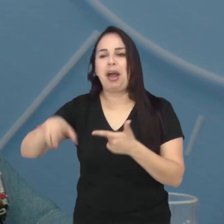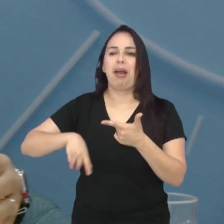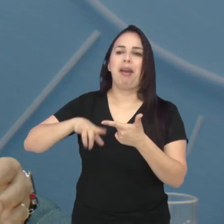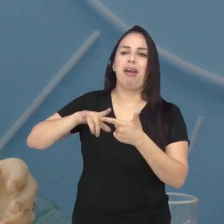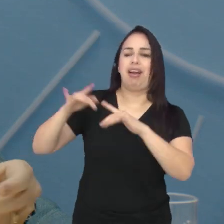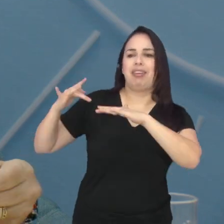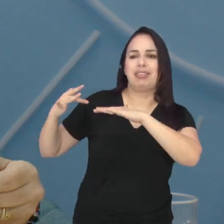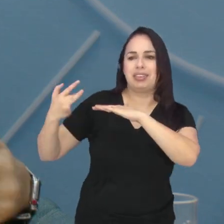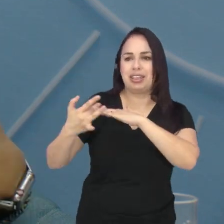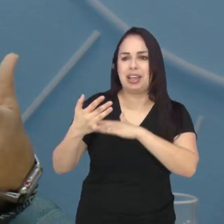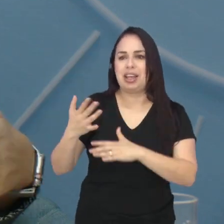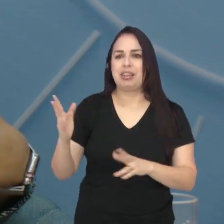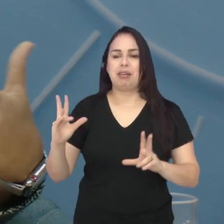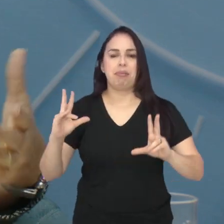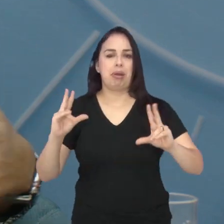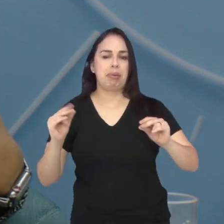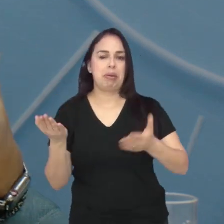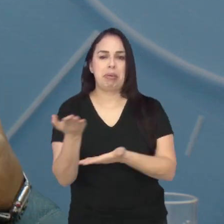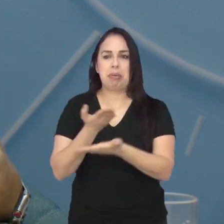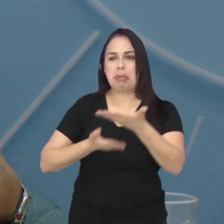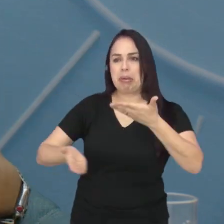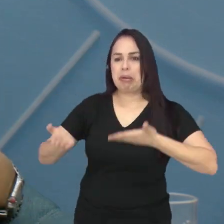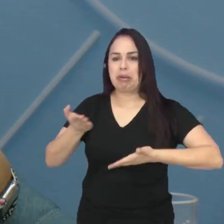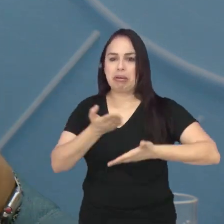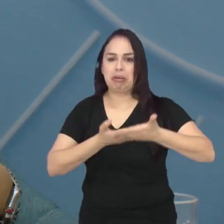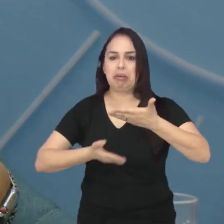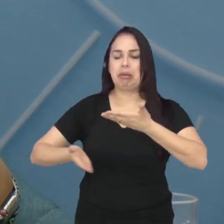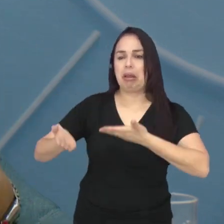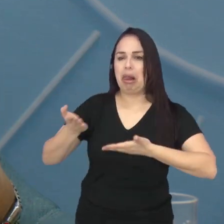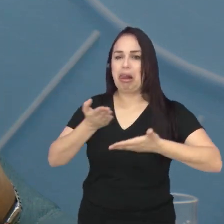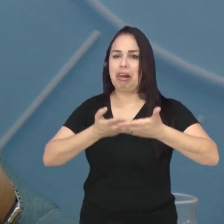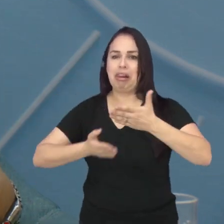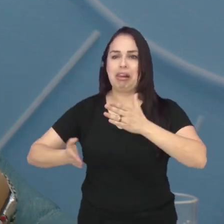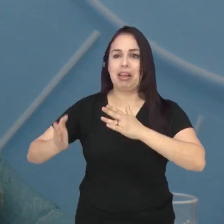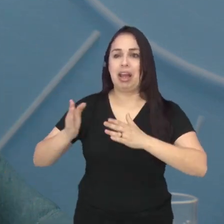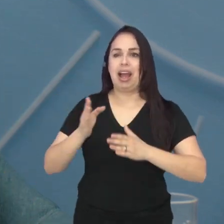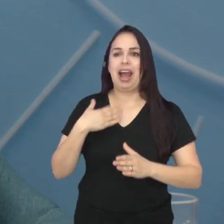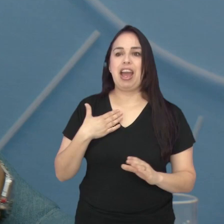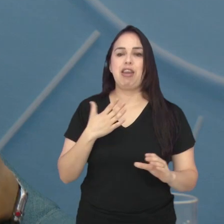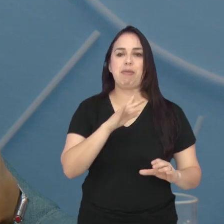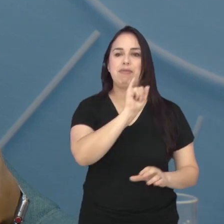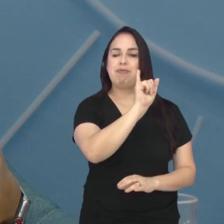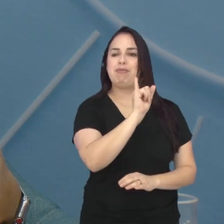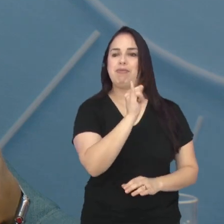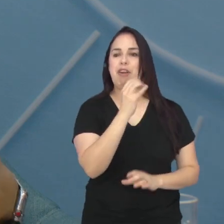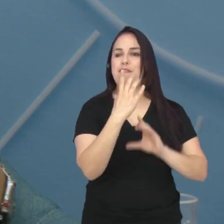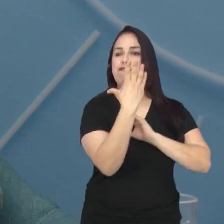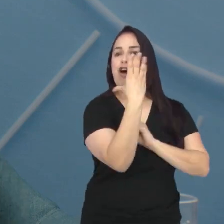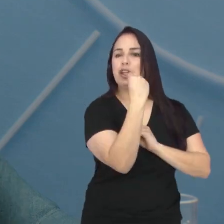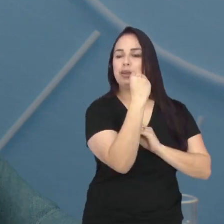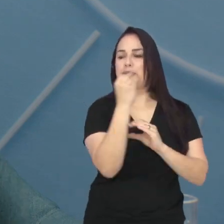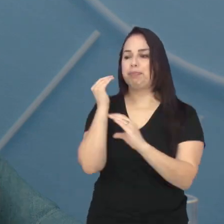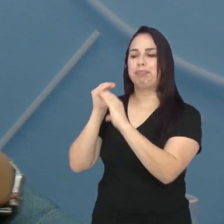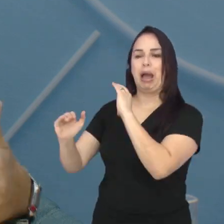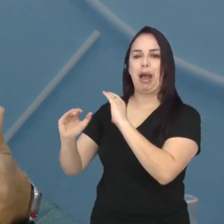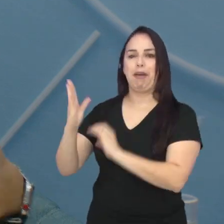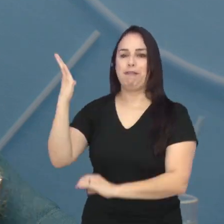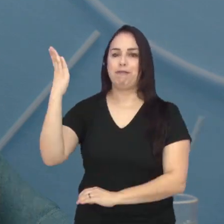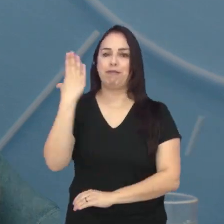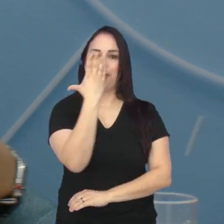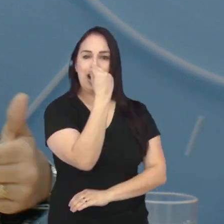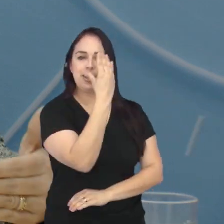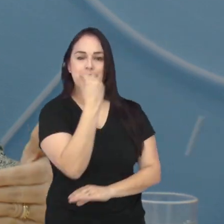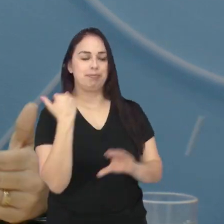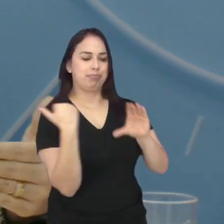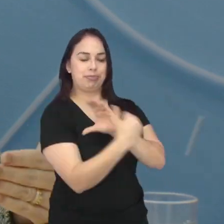aplicativo. E as pessoas começam a conversar por muito tempo e acabam tendo fotos íntimas trocadas. E neste momento você